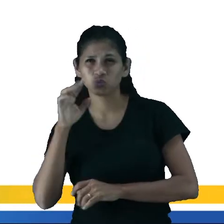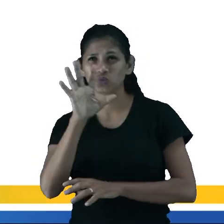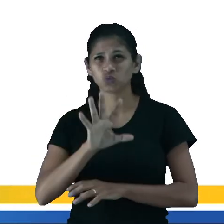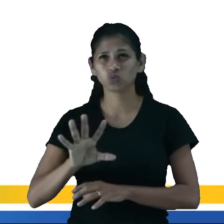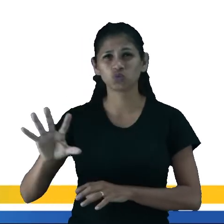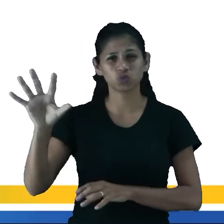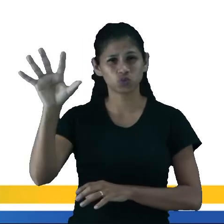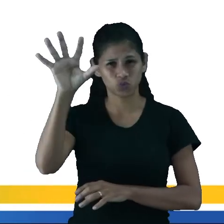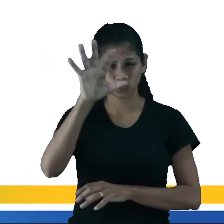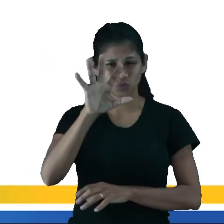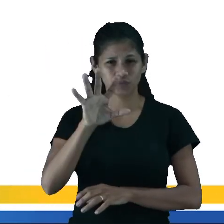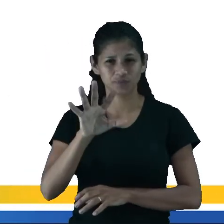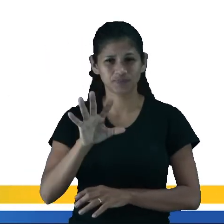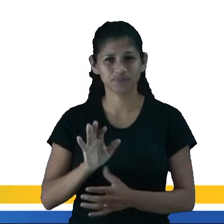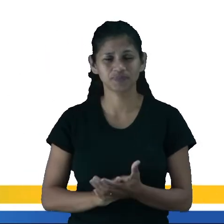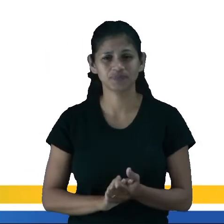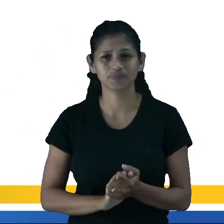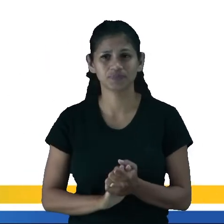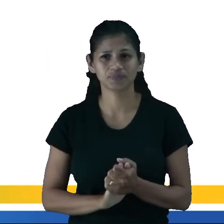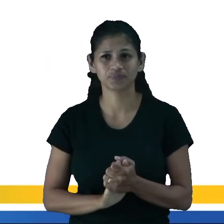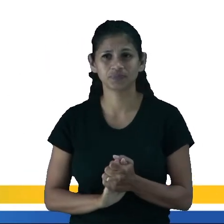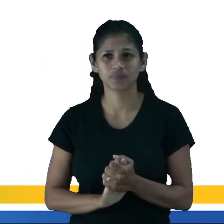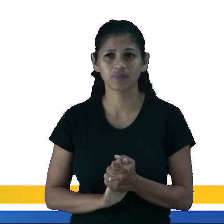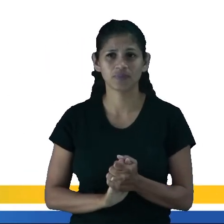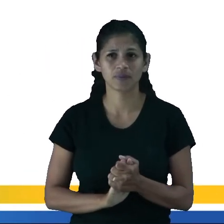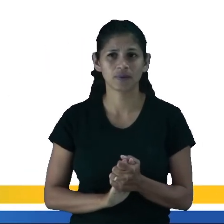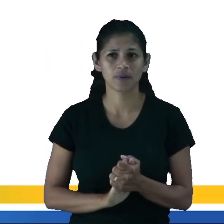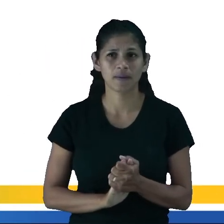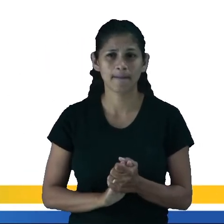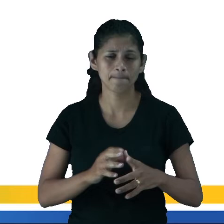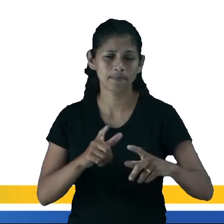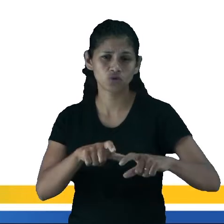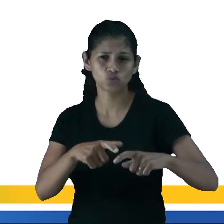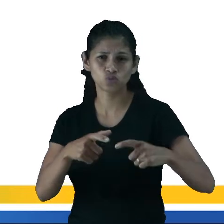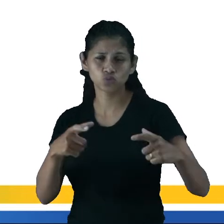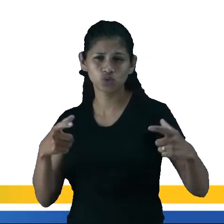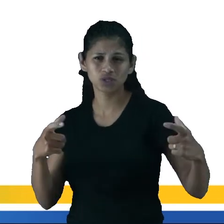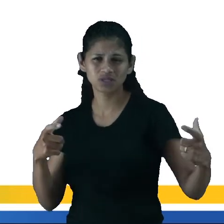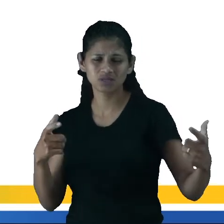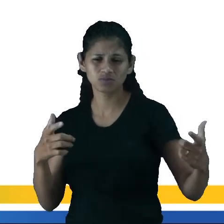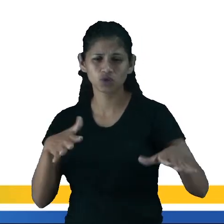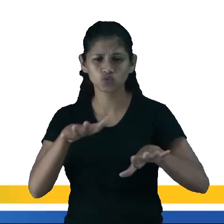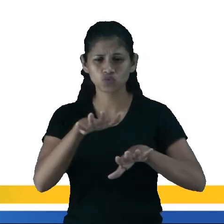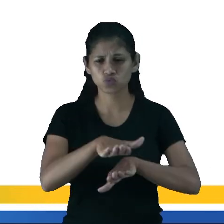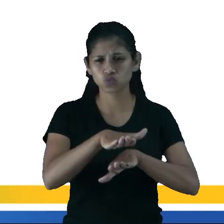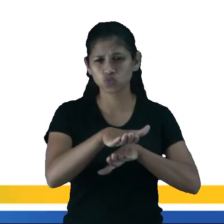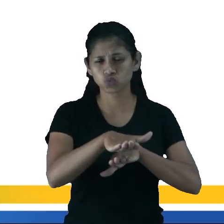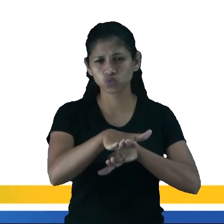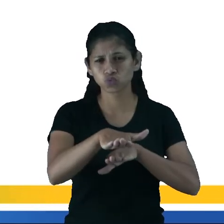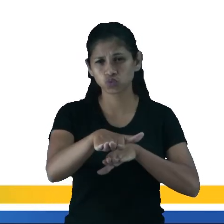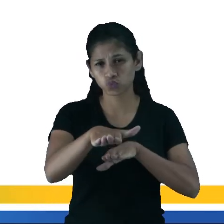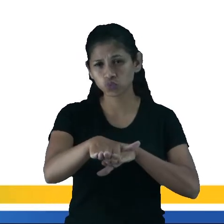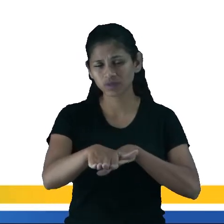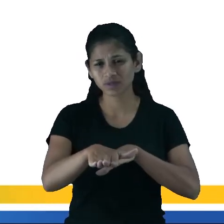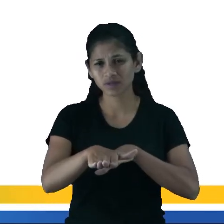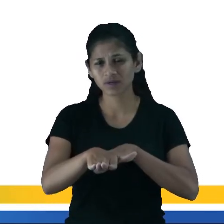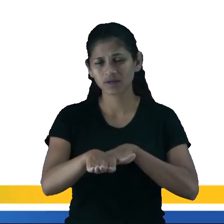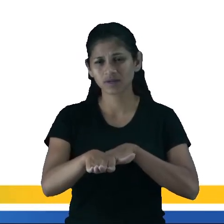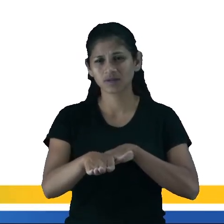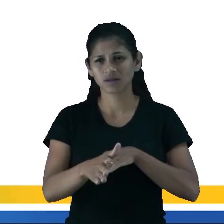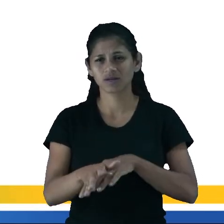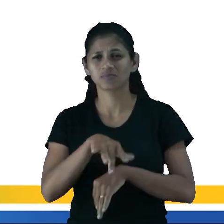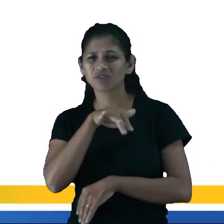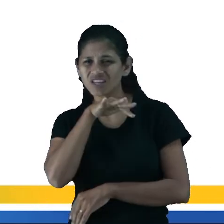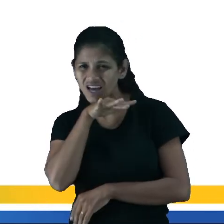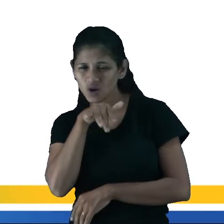fósseis, como eu estava falando anteriormente. Acentuado crescimento da frota de veículos, que prejudica também, né? Se antes